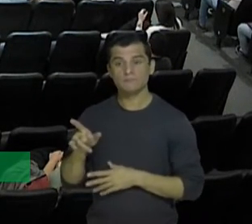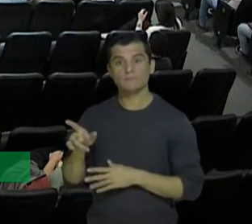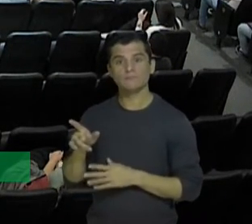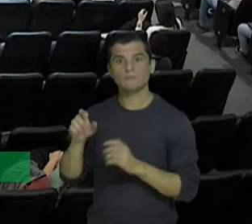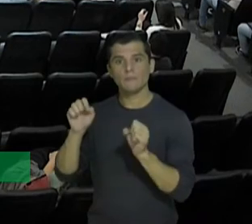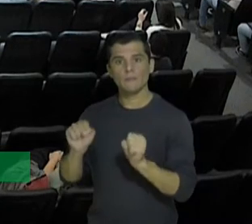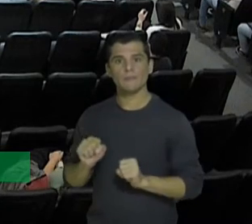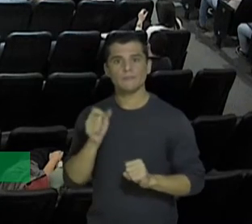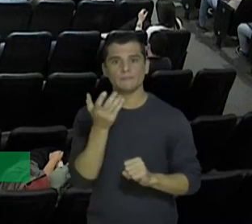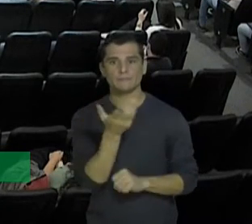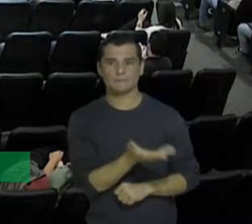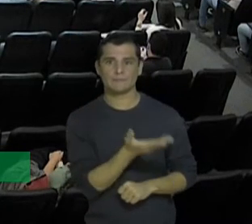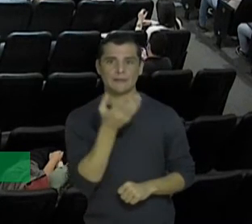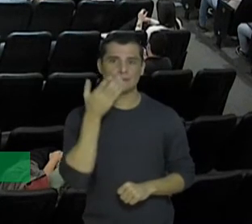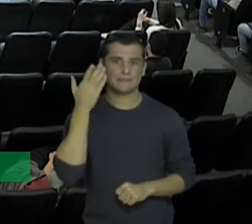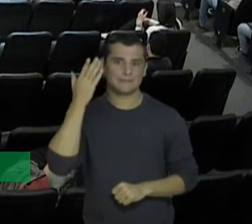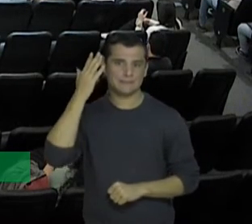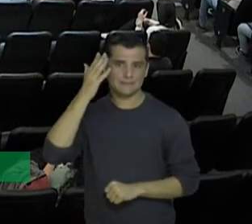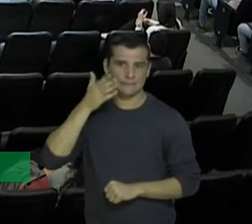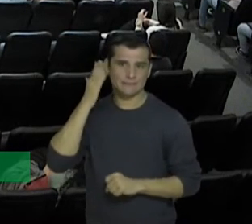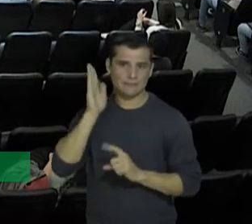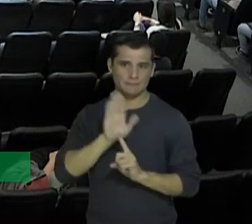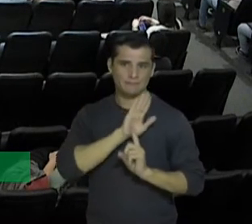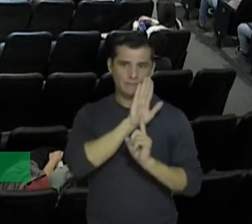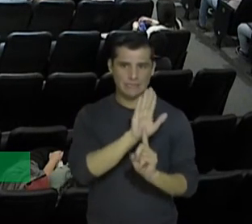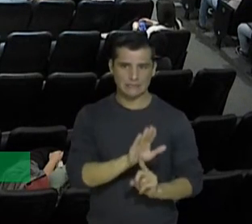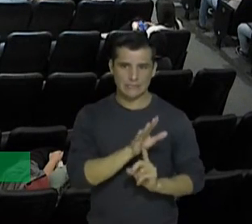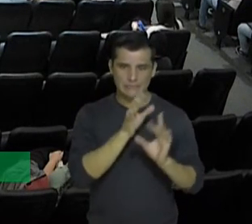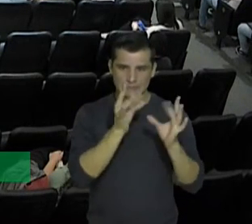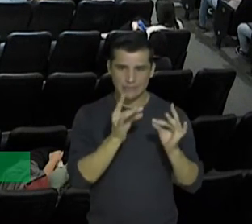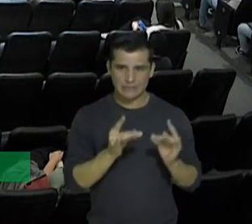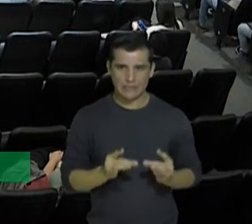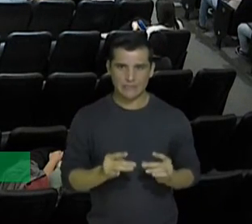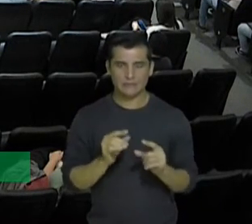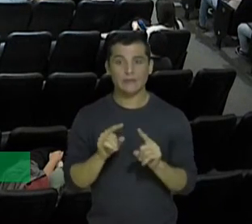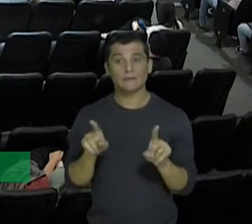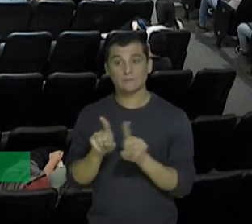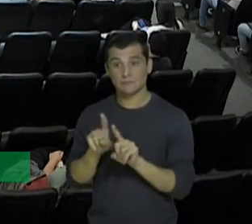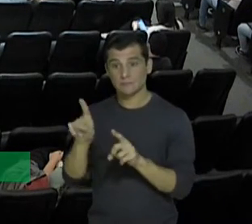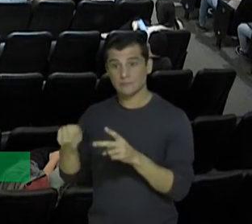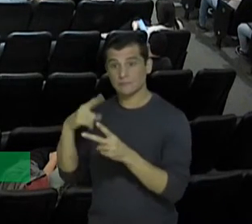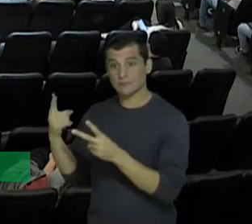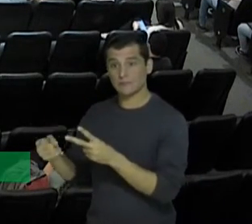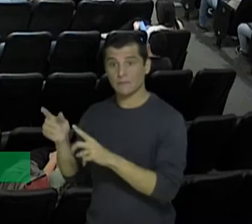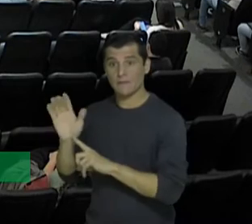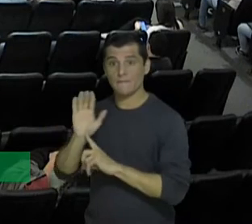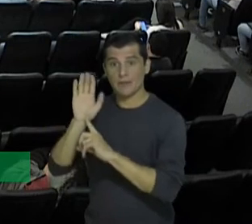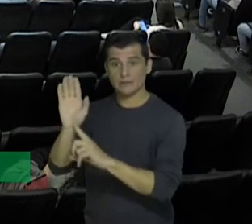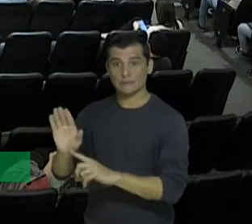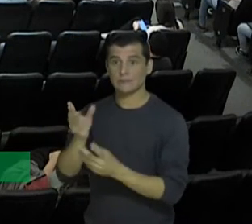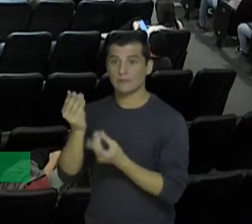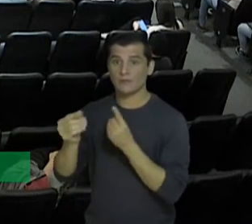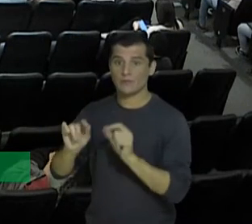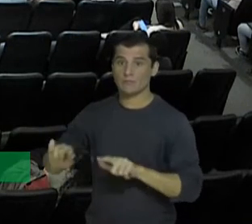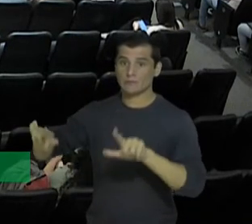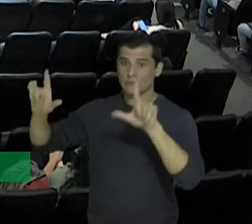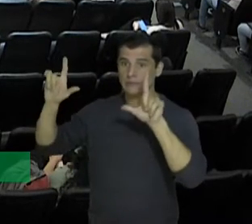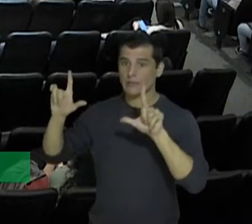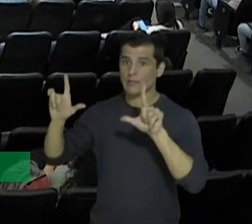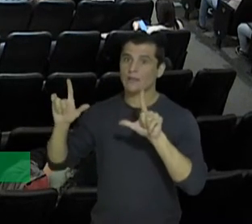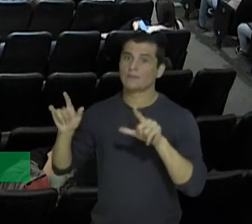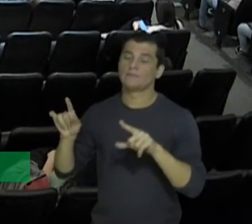empresas apresentação detalhar mais porque depois o dilvo vai fazer uma apresentação aqui no no telão então a gente